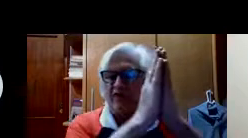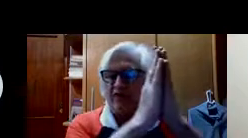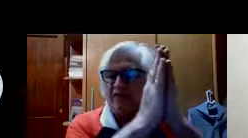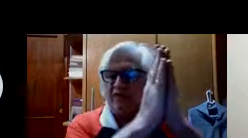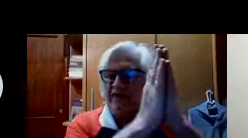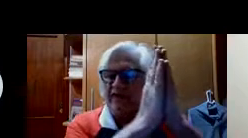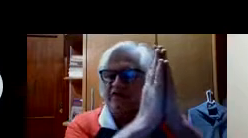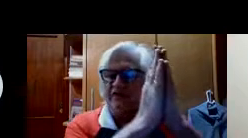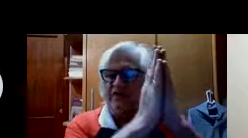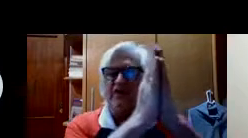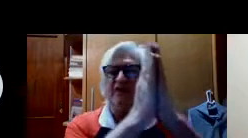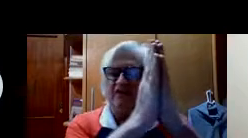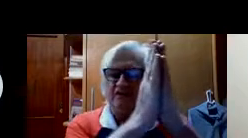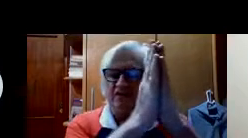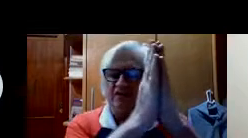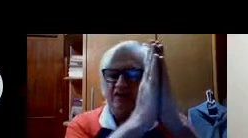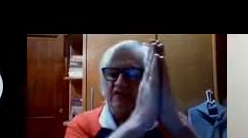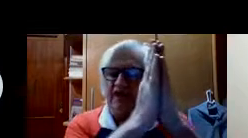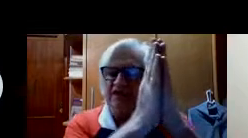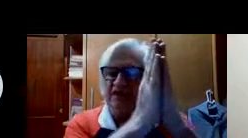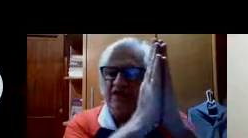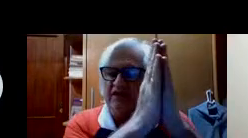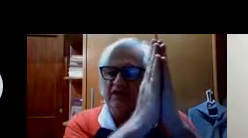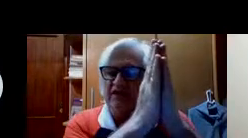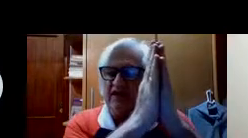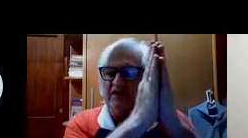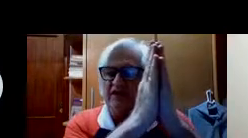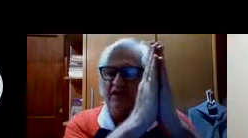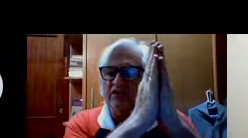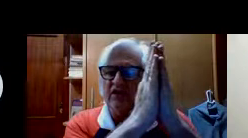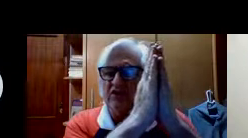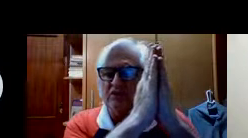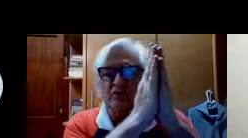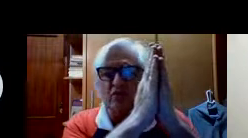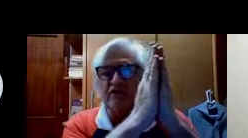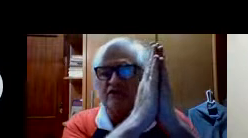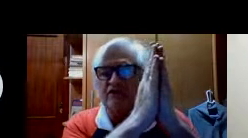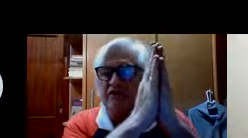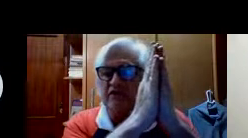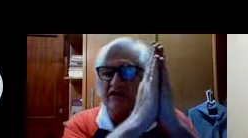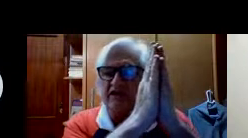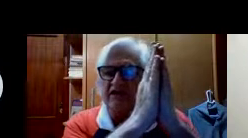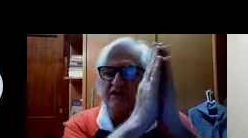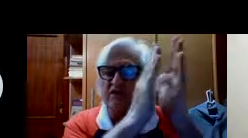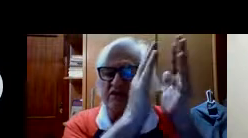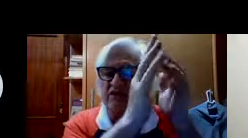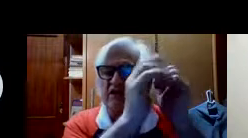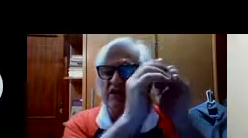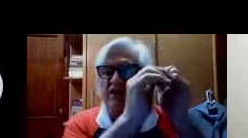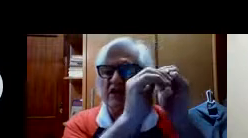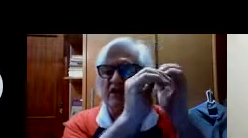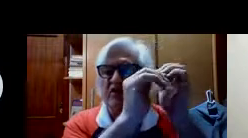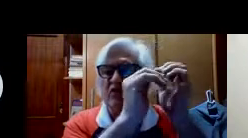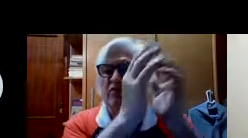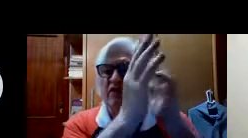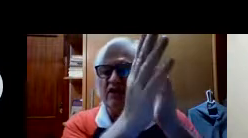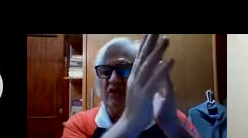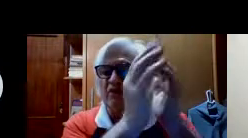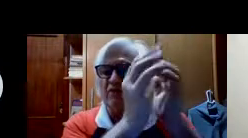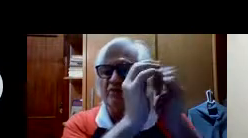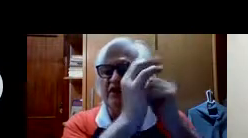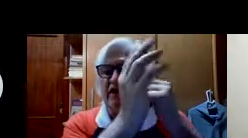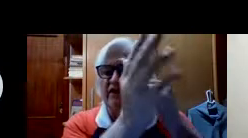exemplo, de materiais diferentes, de metais diferentes, cada metal tem um coeficiente de dilatação, ou seja,